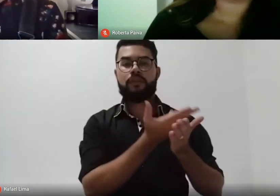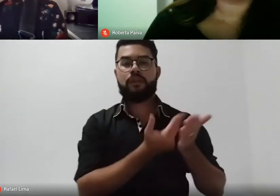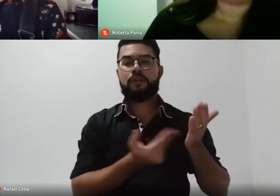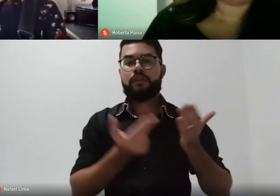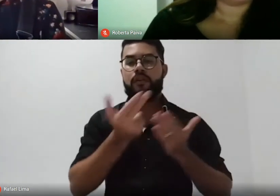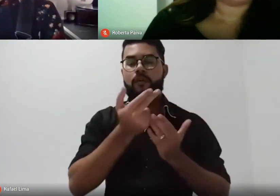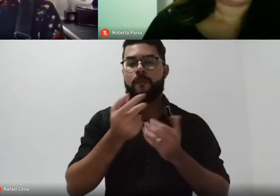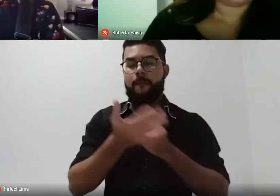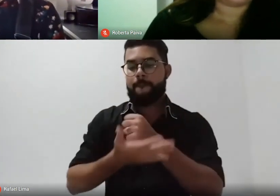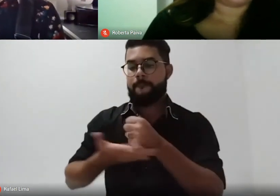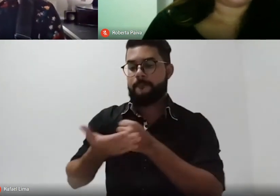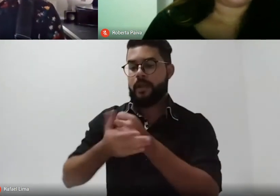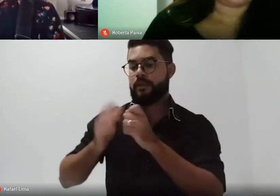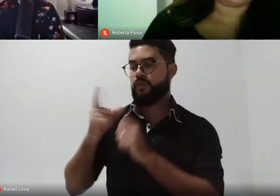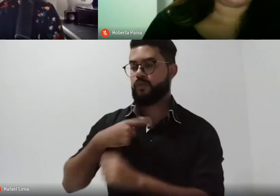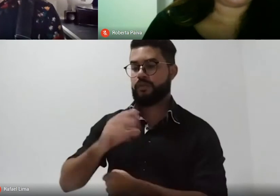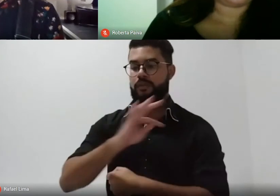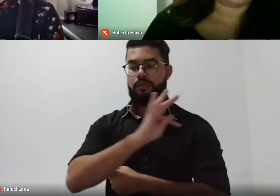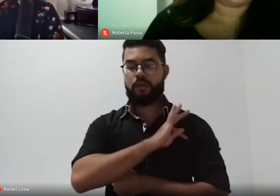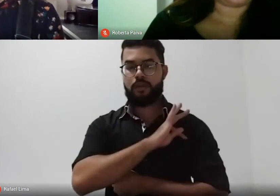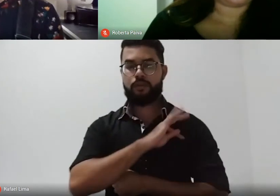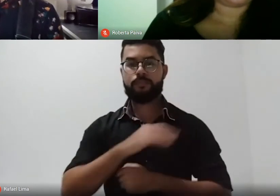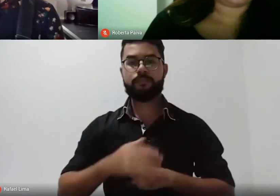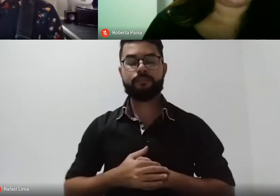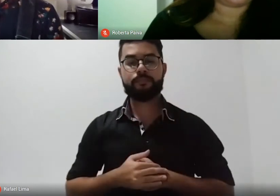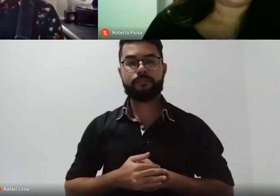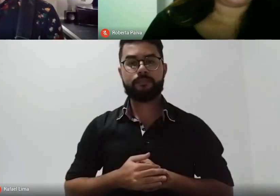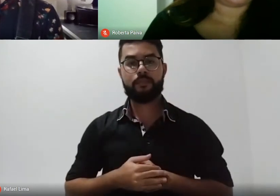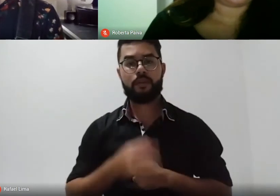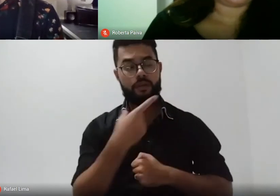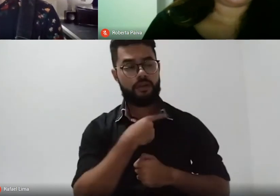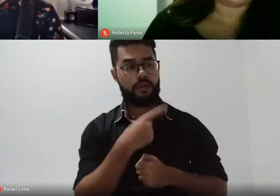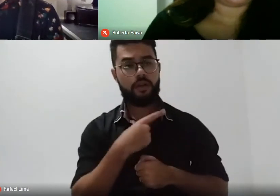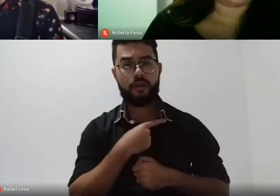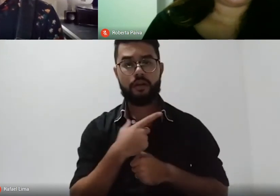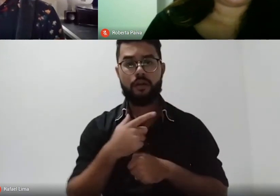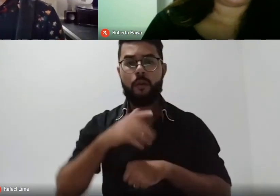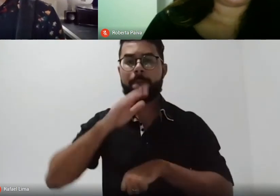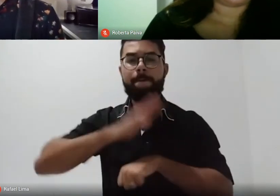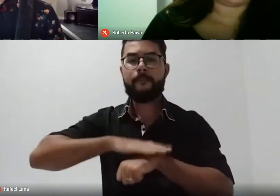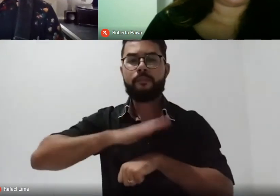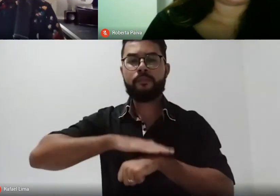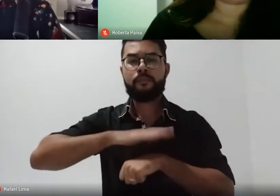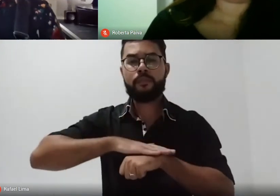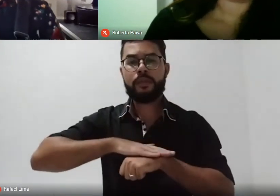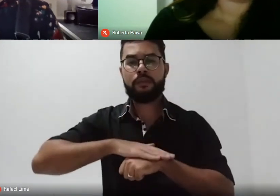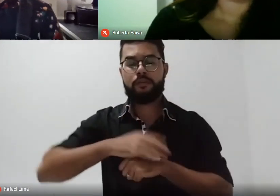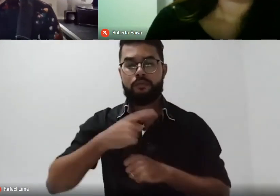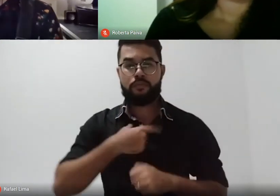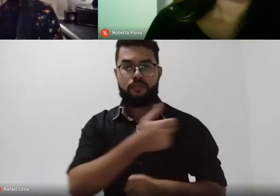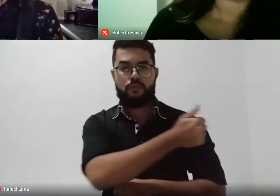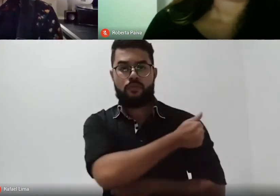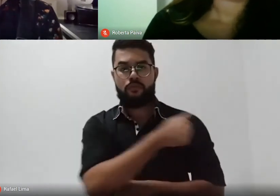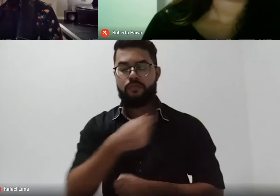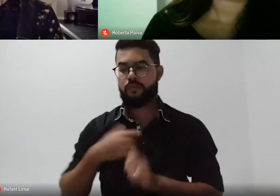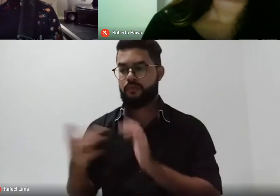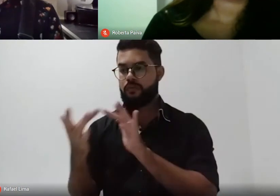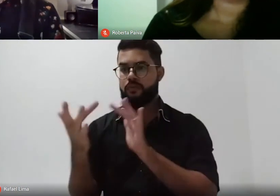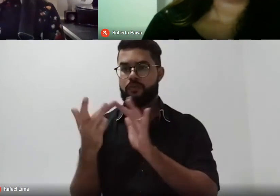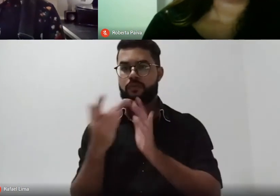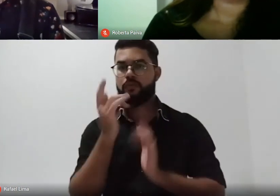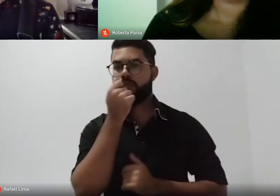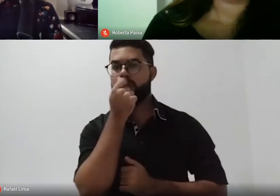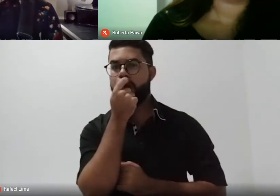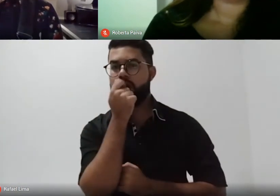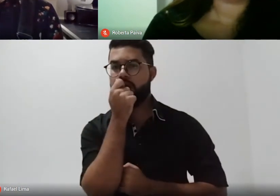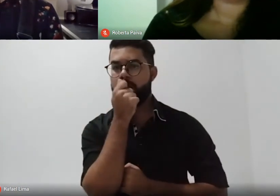básico técnico, né? Tem um momento que o aluno tem um contato com o lápis, com a prancheta,